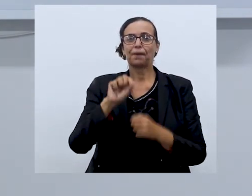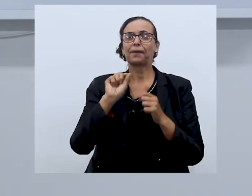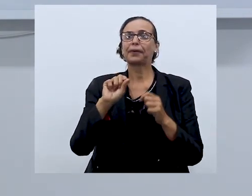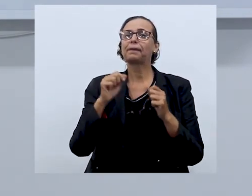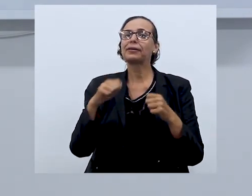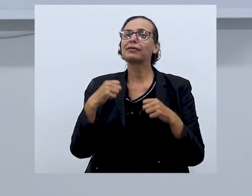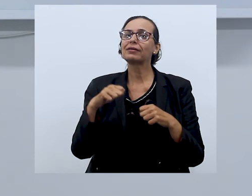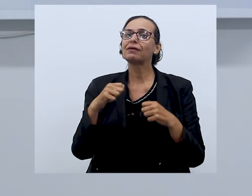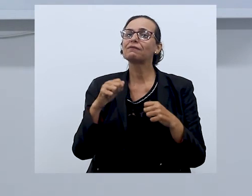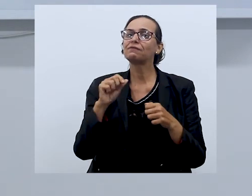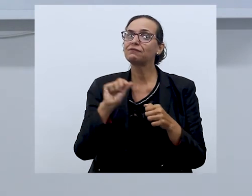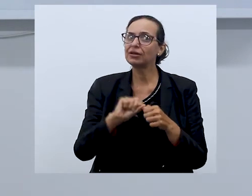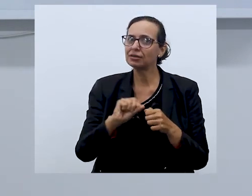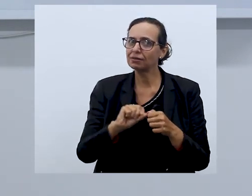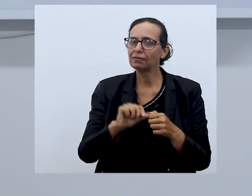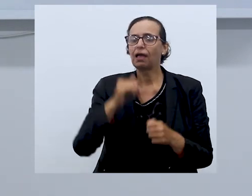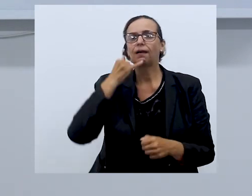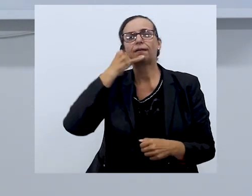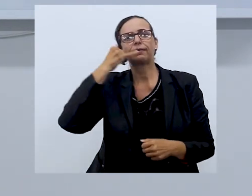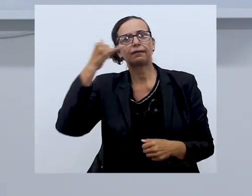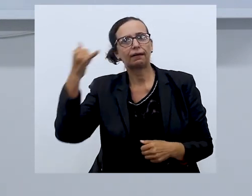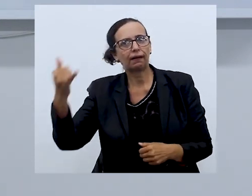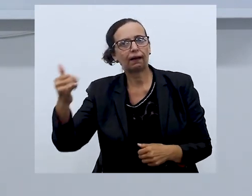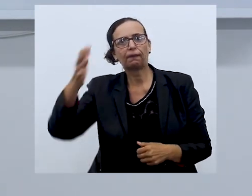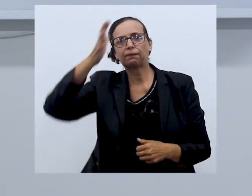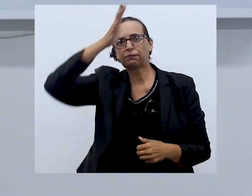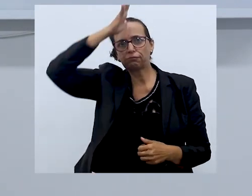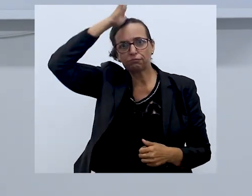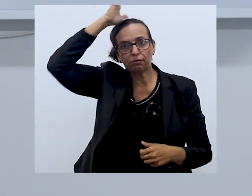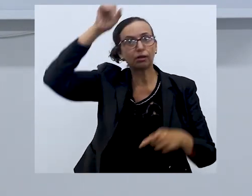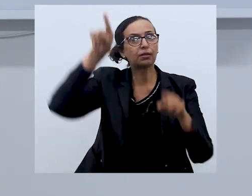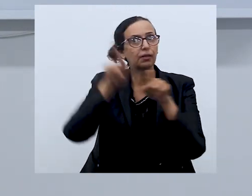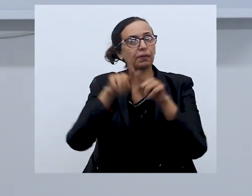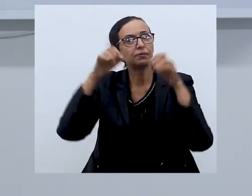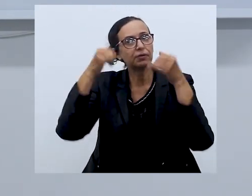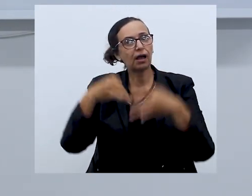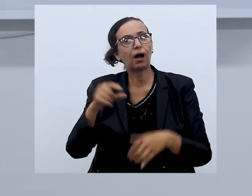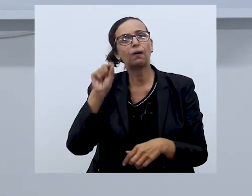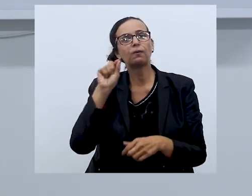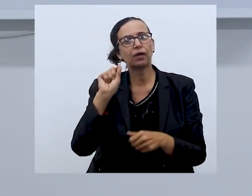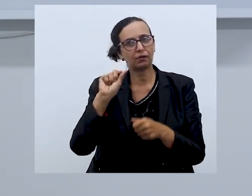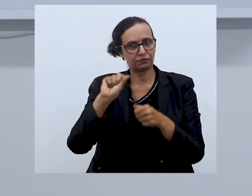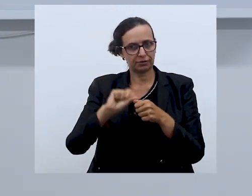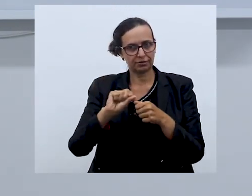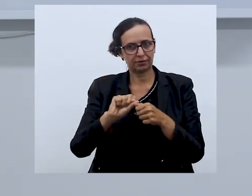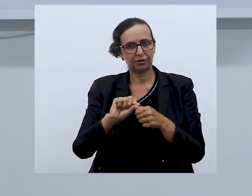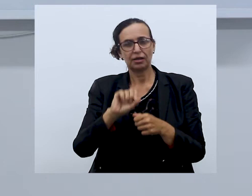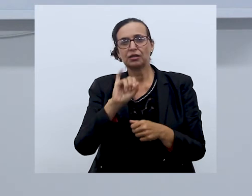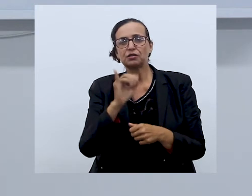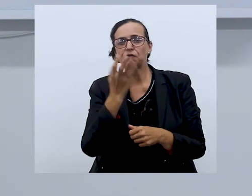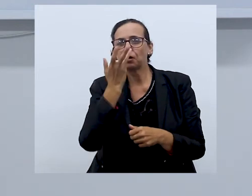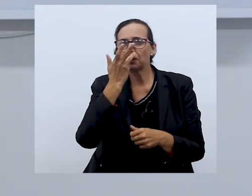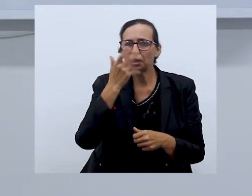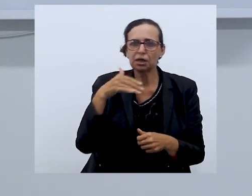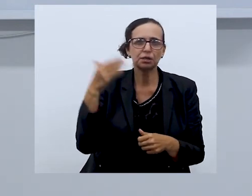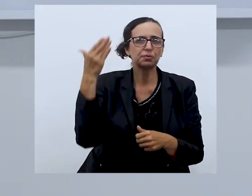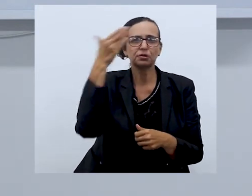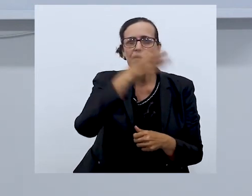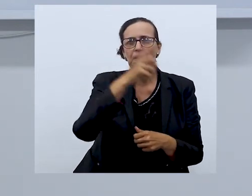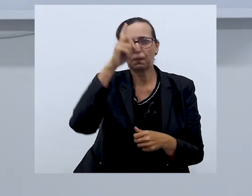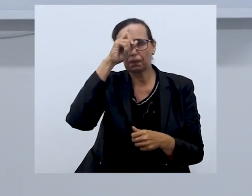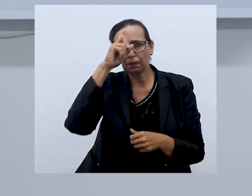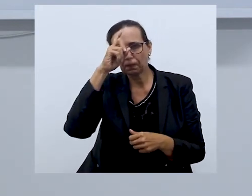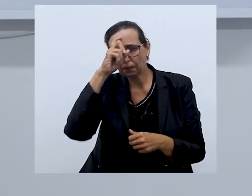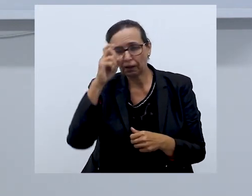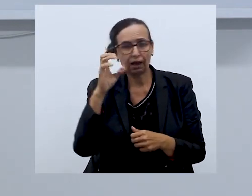substância nociva. Imediatamente o que deve ser feito é ligar para o pronto-socorro, eles já vão dar as informações que você deve seguir.